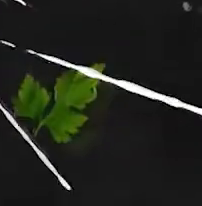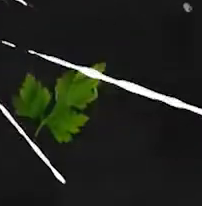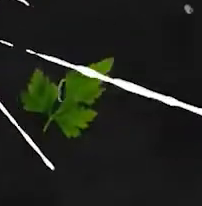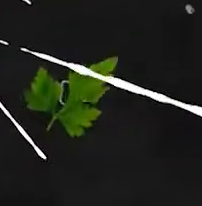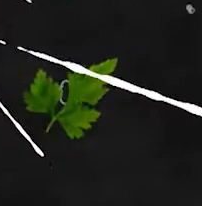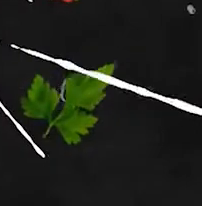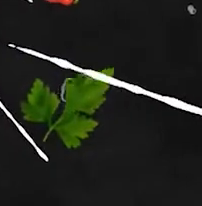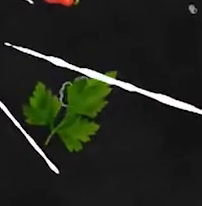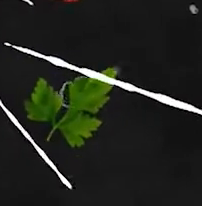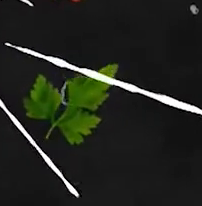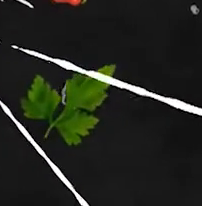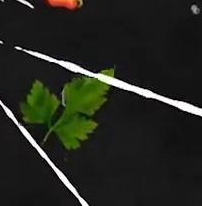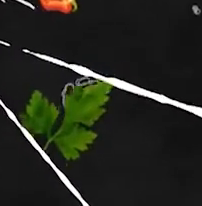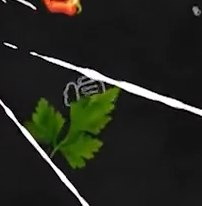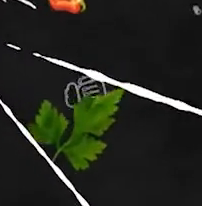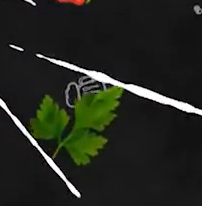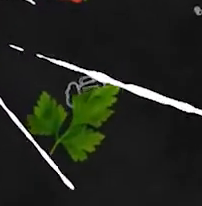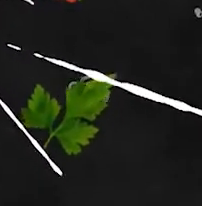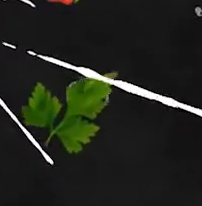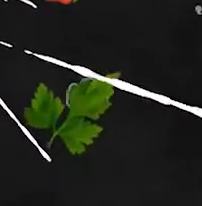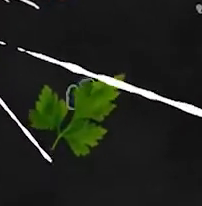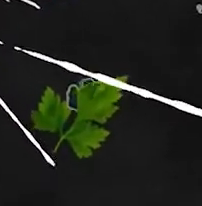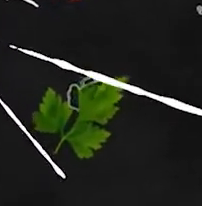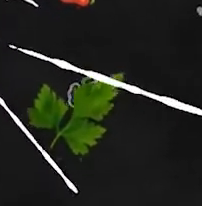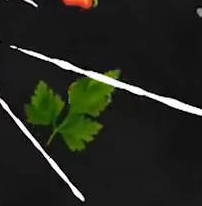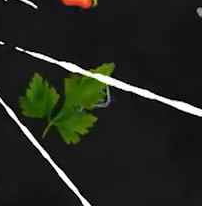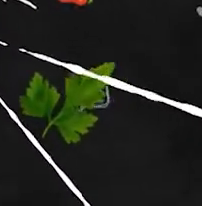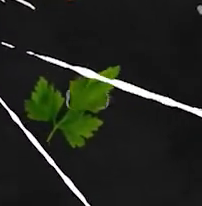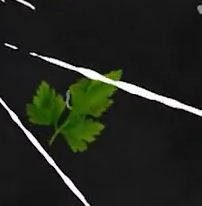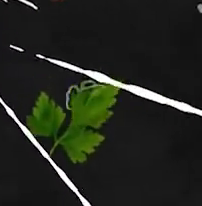100 gramas de fermento levain